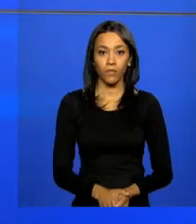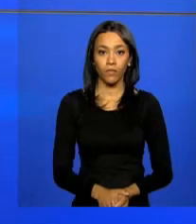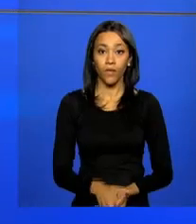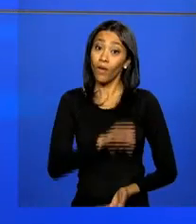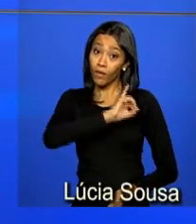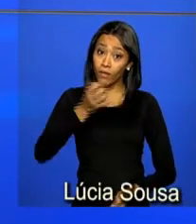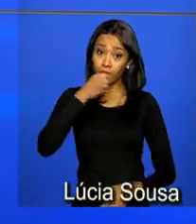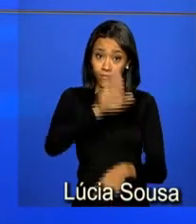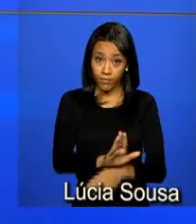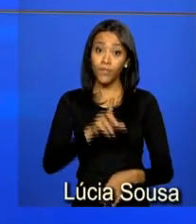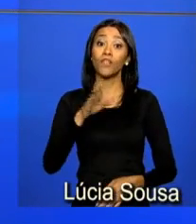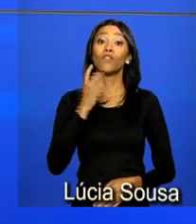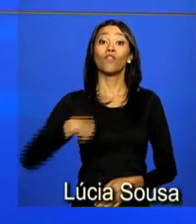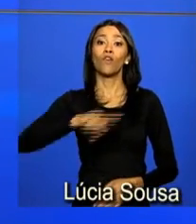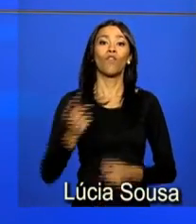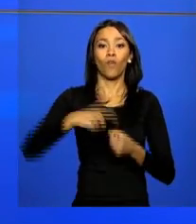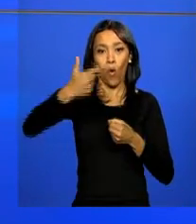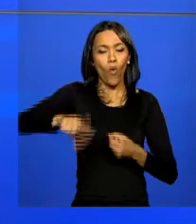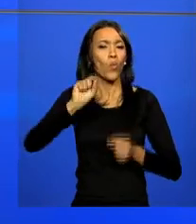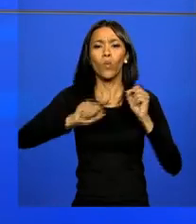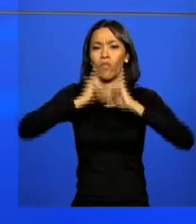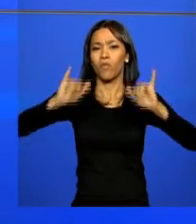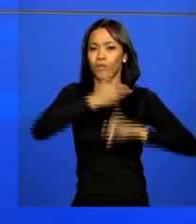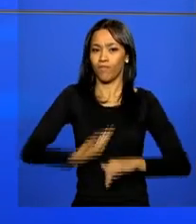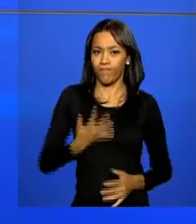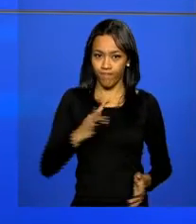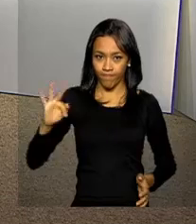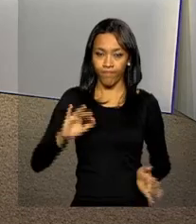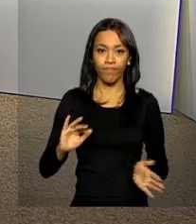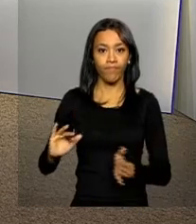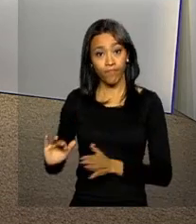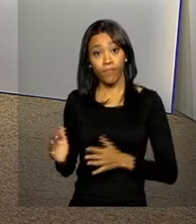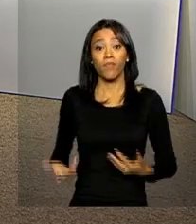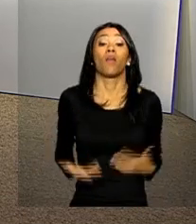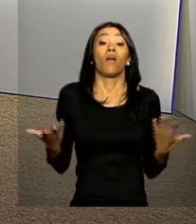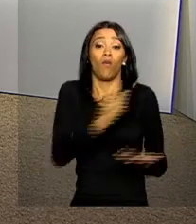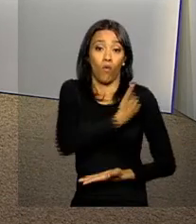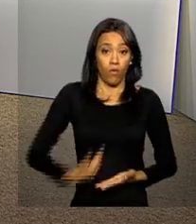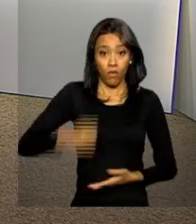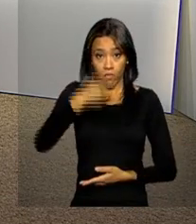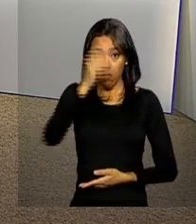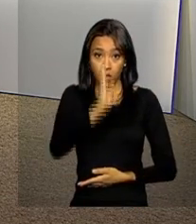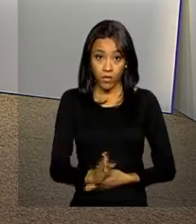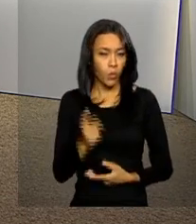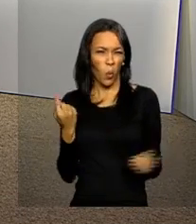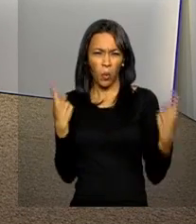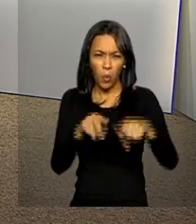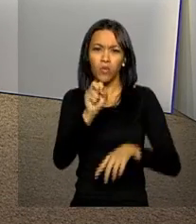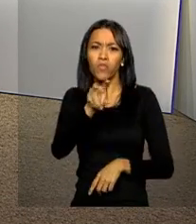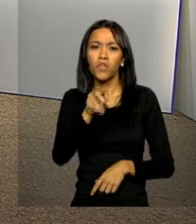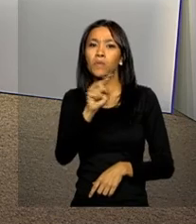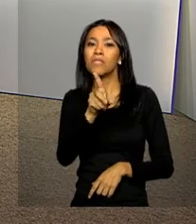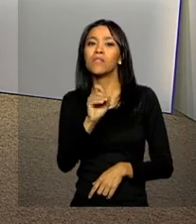olá boa tarde estamos de volta com as informações do governo federal a atuação do governo brasileiro no enfrentamento ao vírus